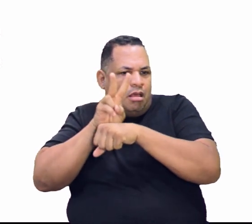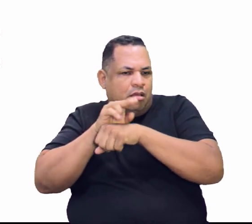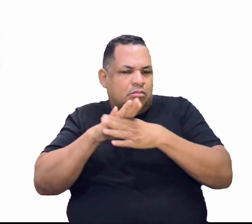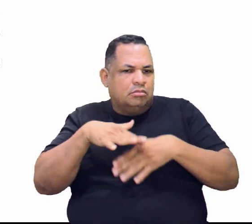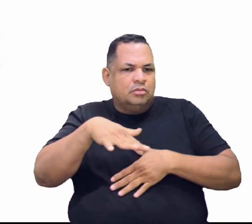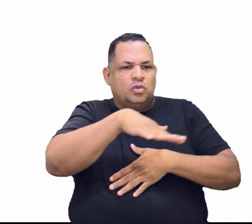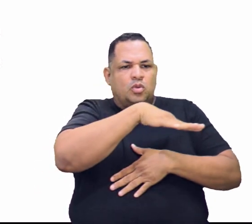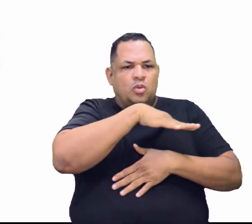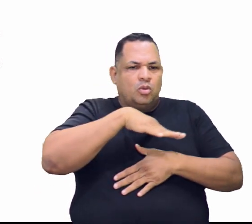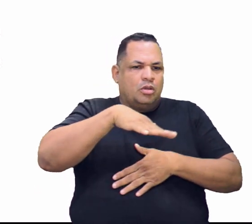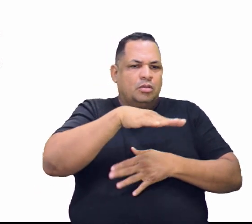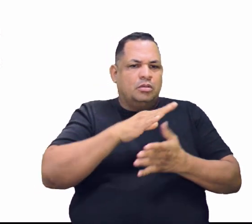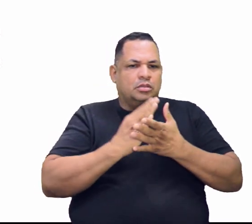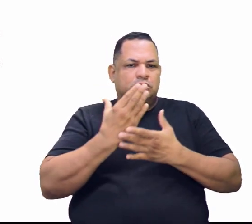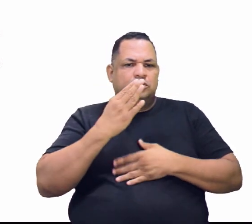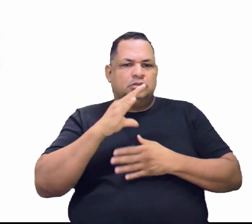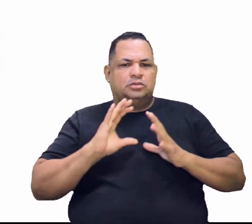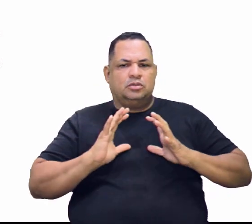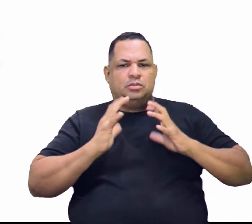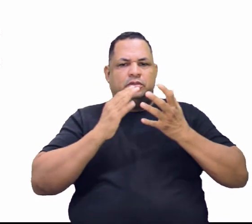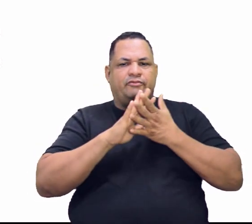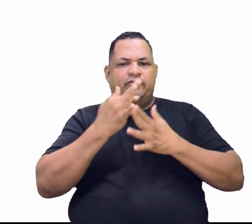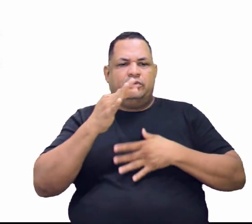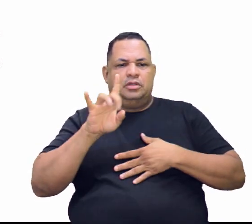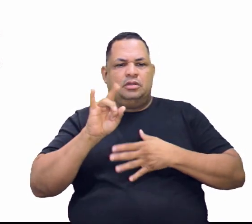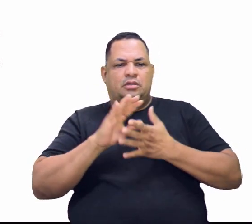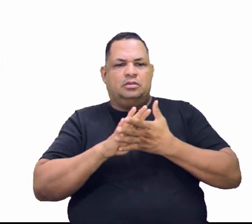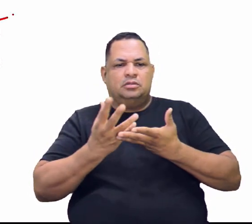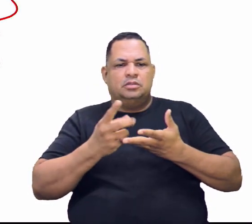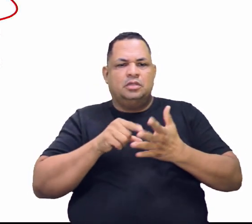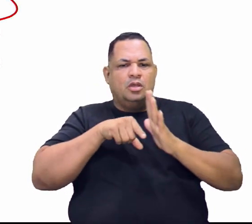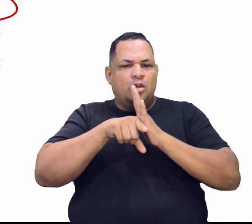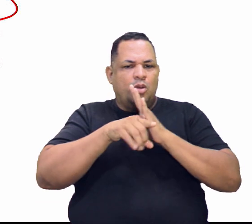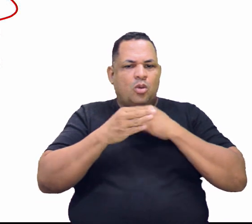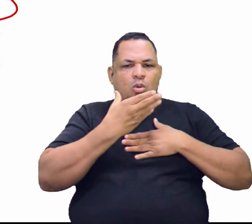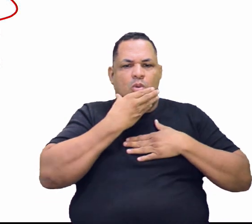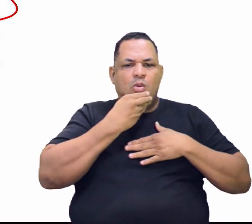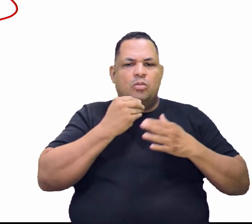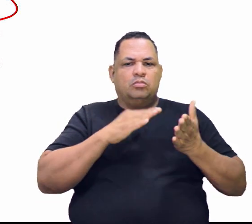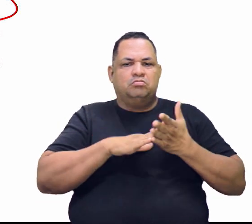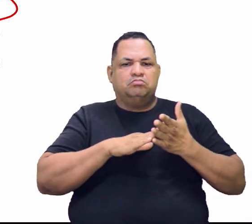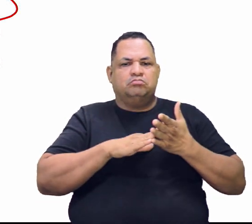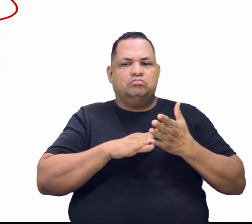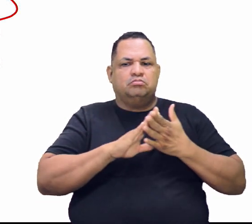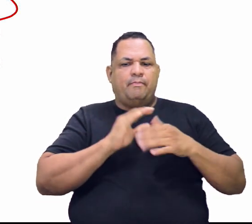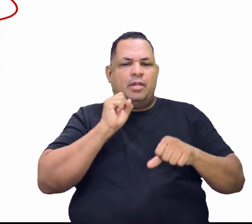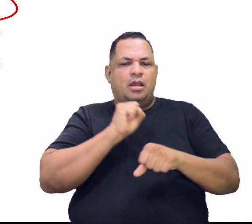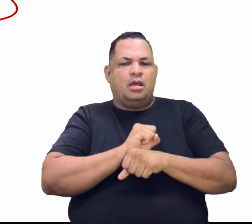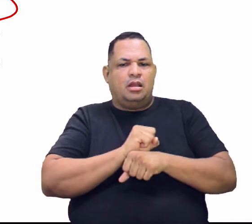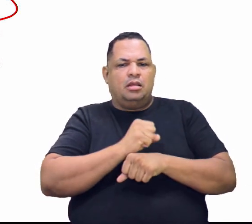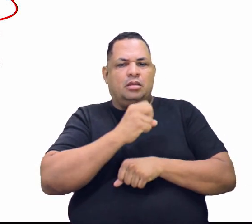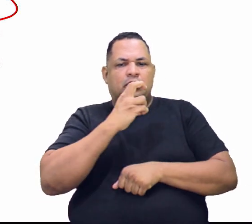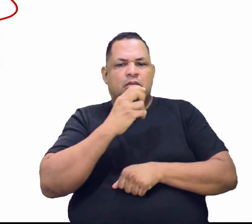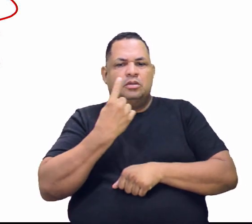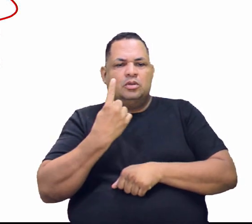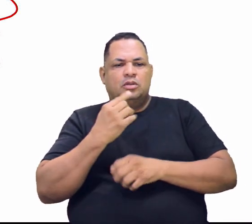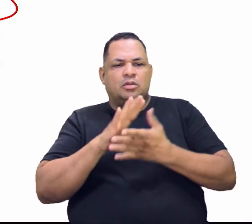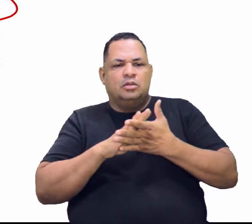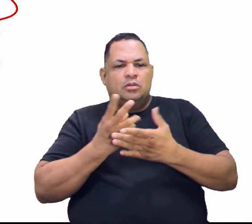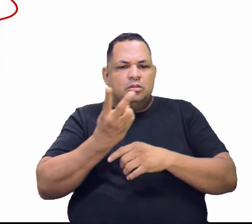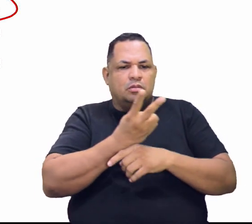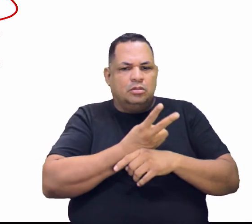durou 232 dias, quase um ano, viu? De maio a dezembro, numa